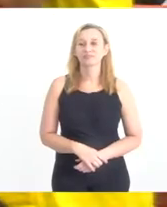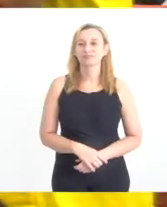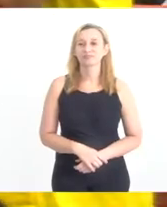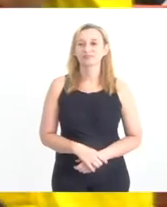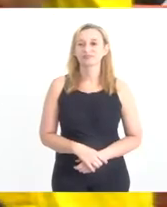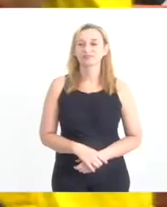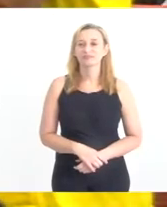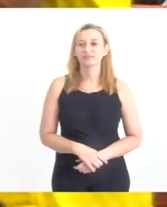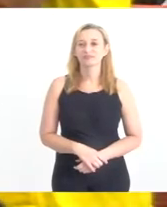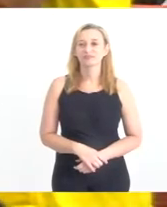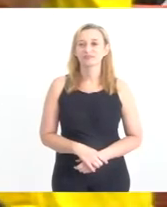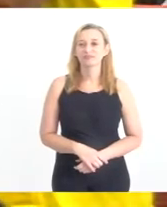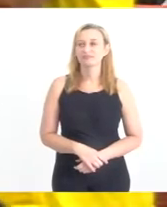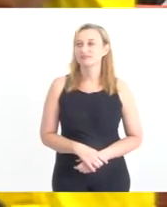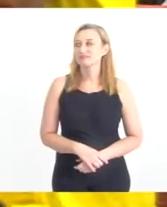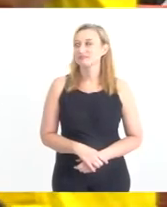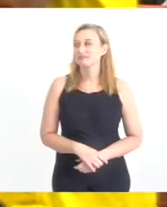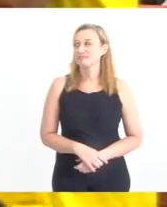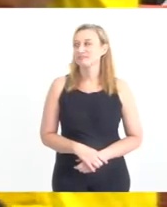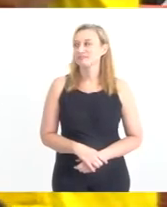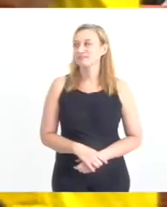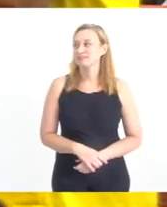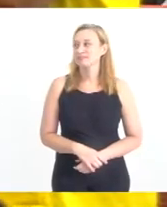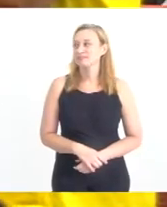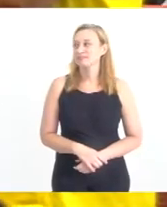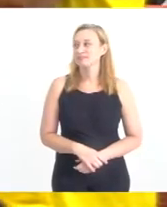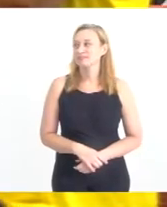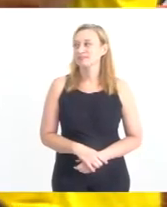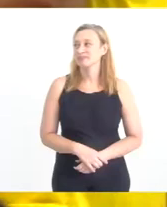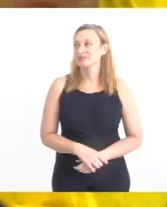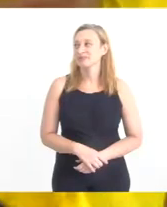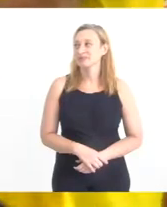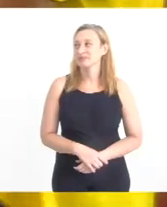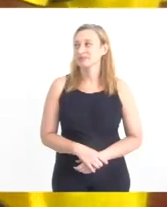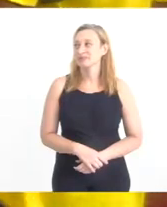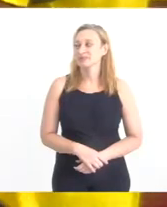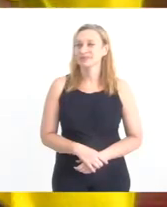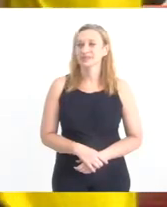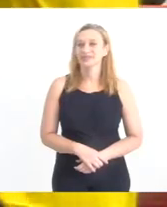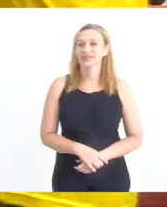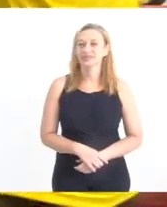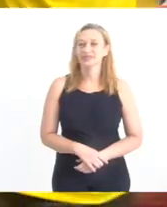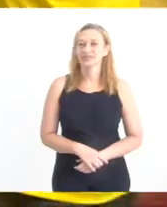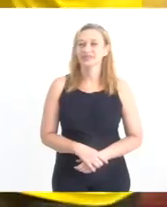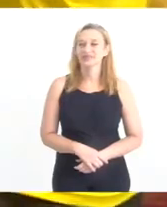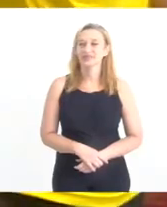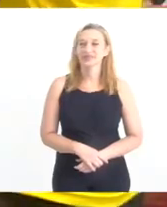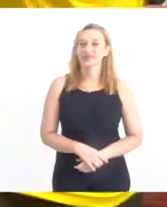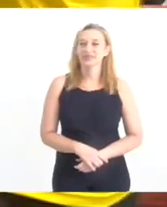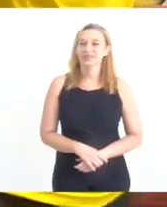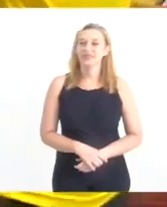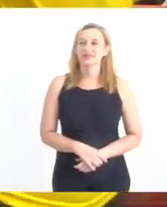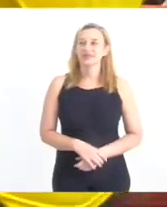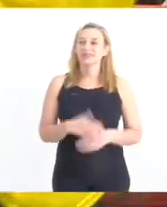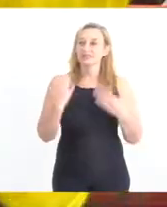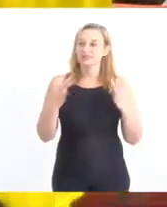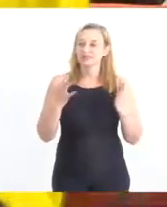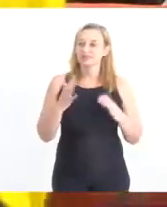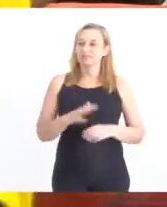E aí o café e o Felipe eu vou apresentar Aqui ó pode passar o